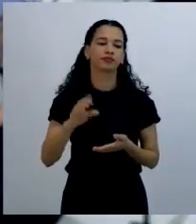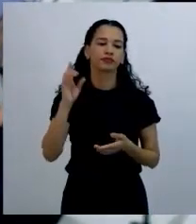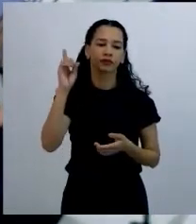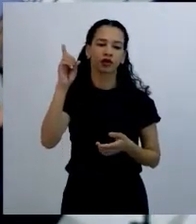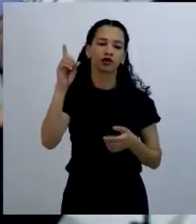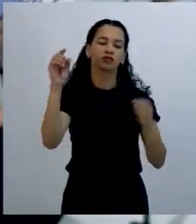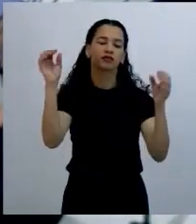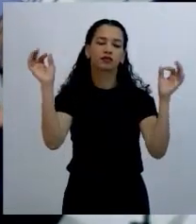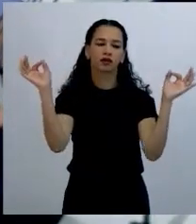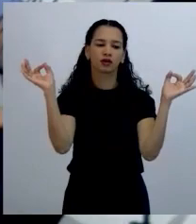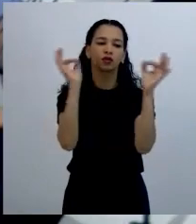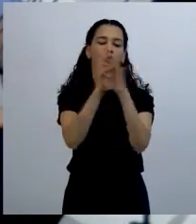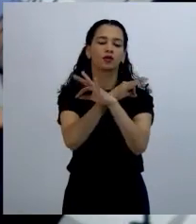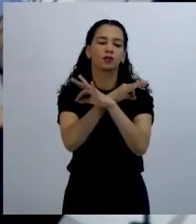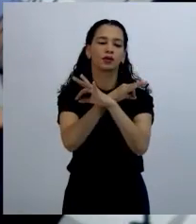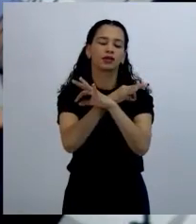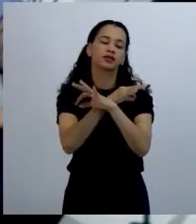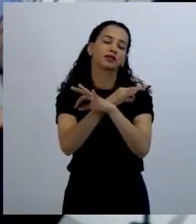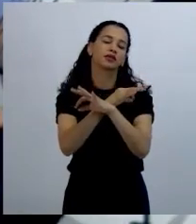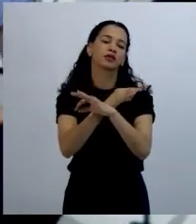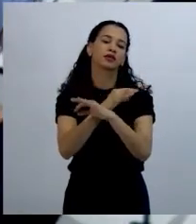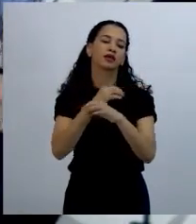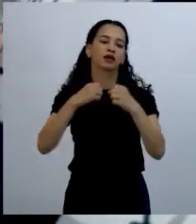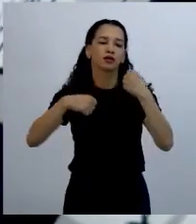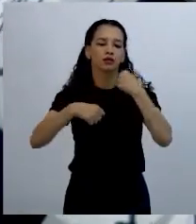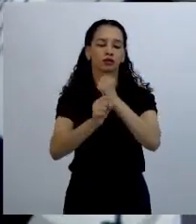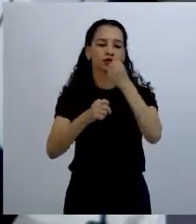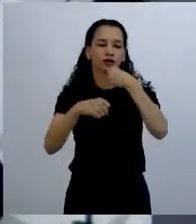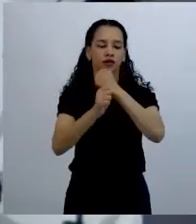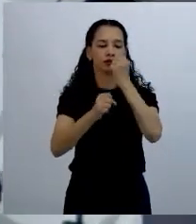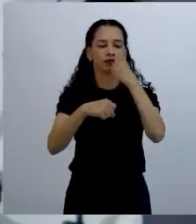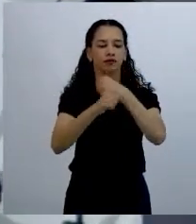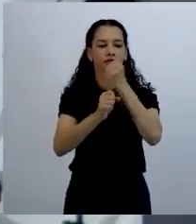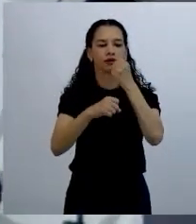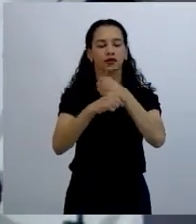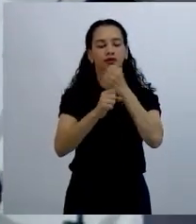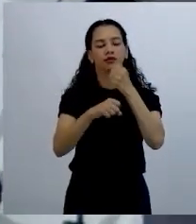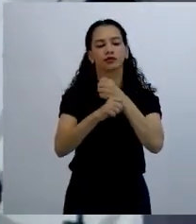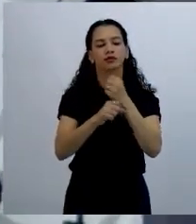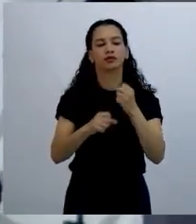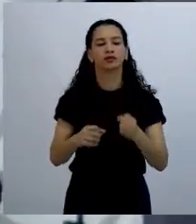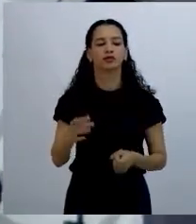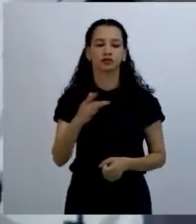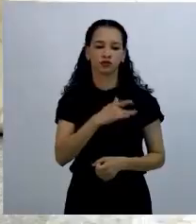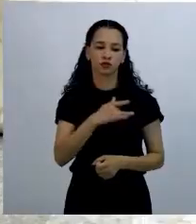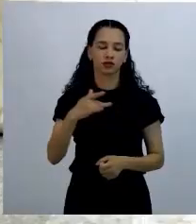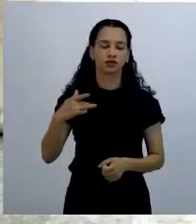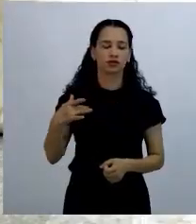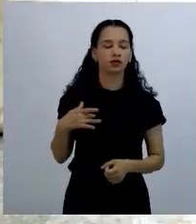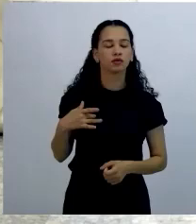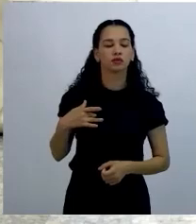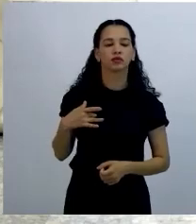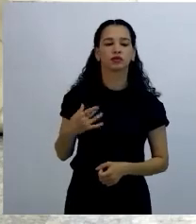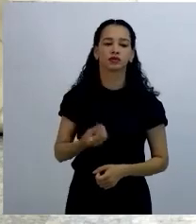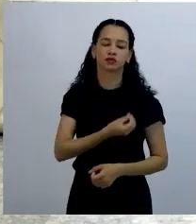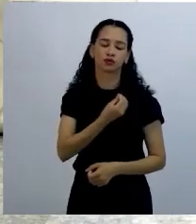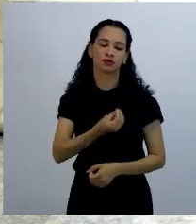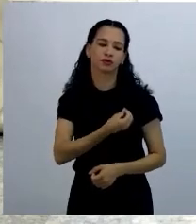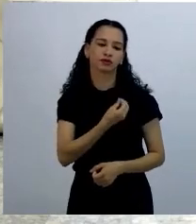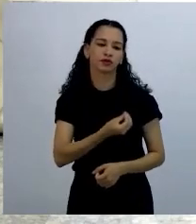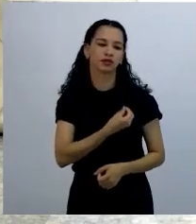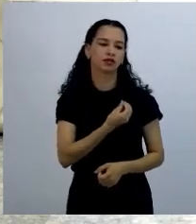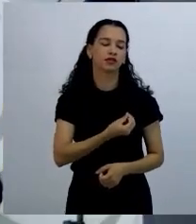saúde no seu corpo enfermo Deus vai completar a obra na vida da sua igreja Deus vai completar esta obra irmãos